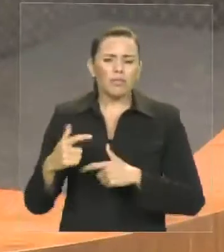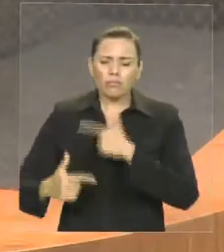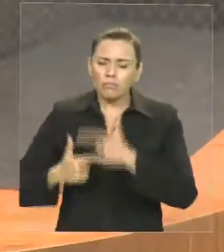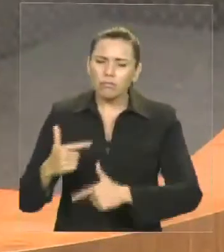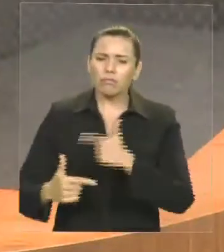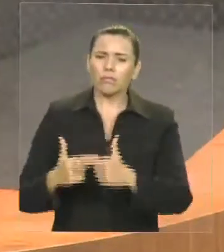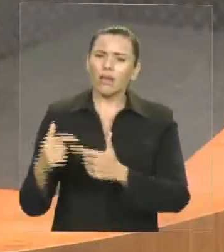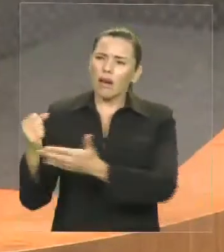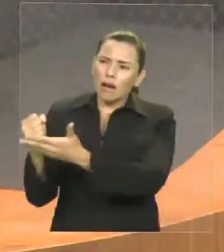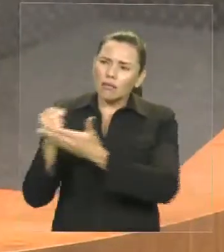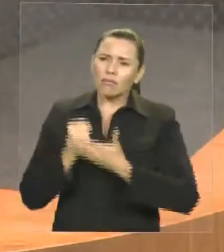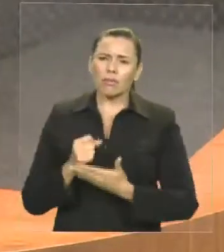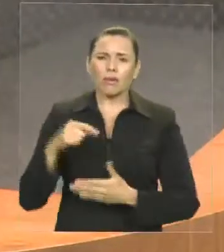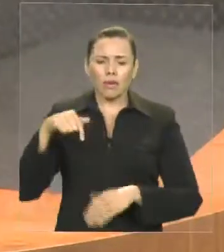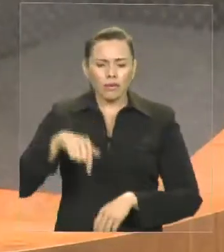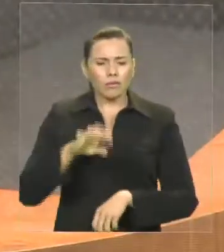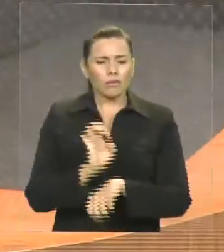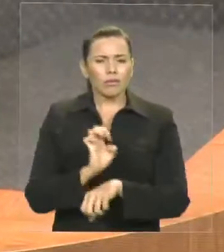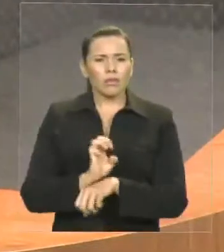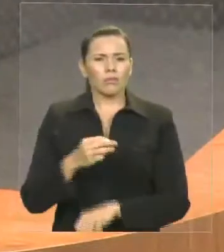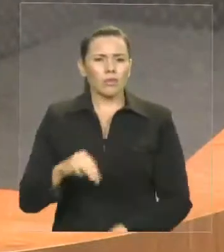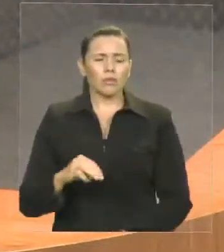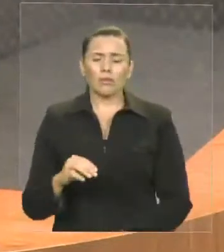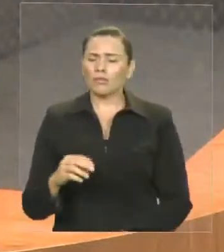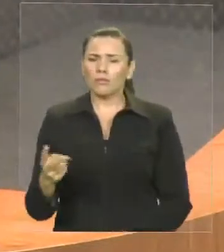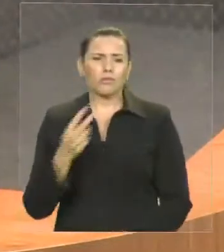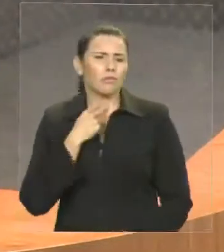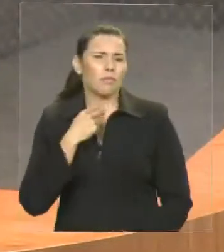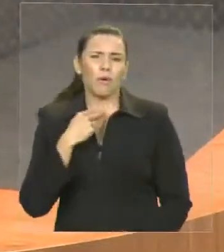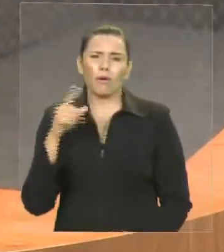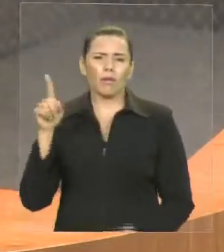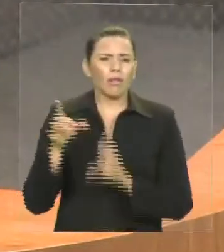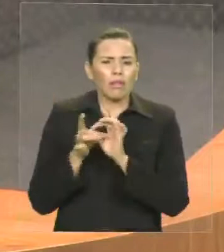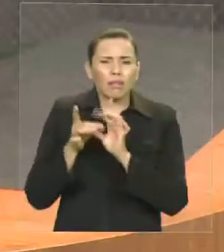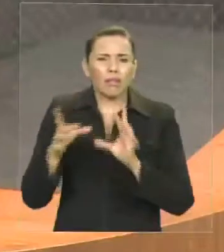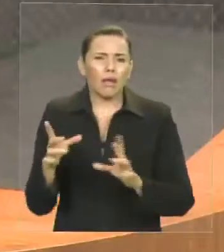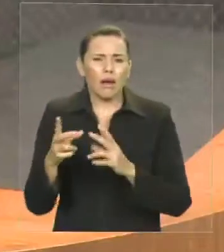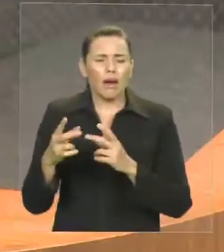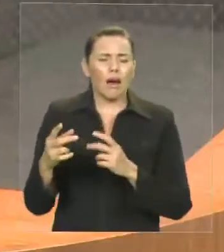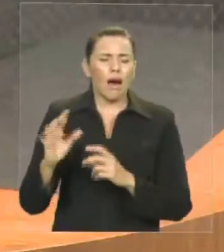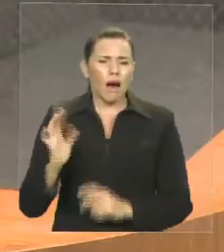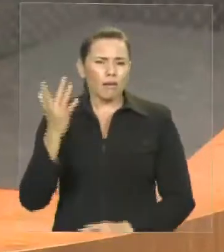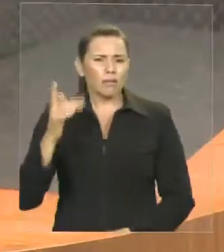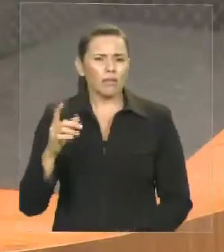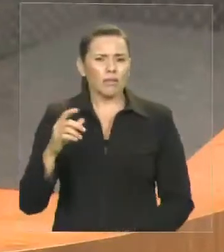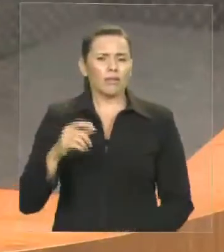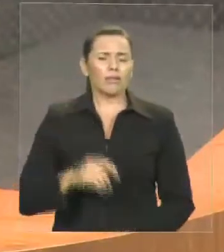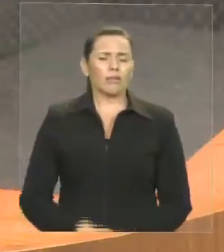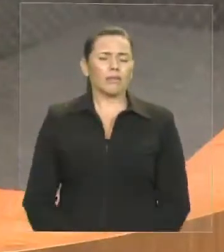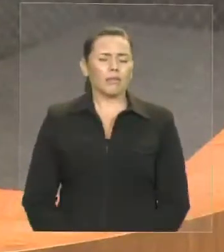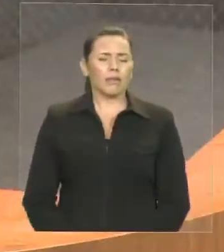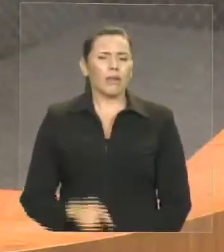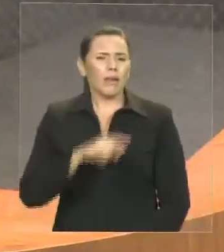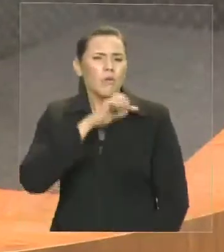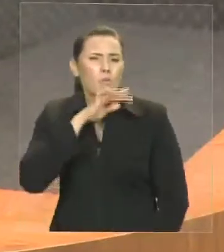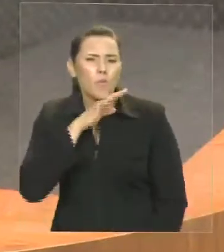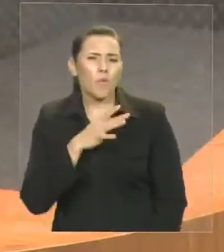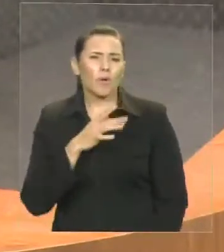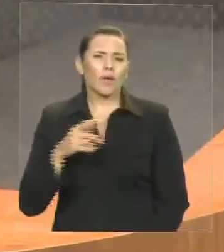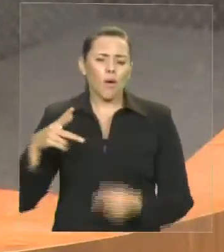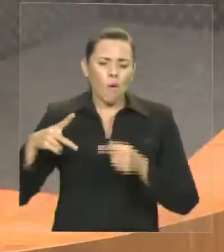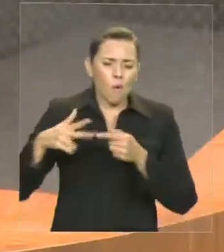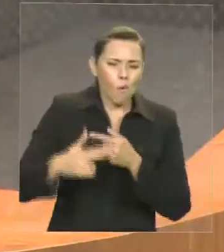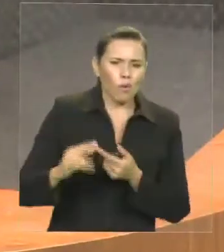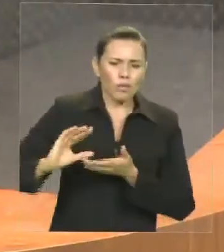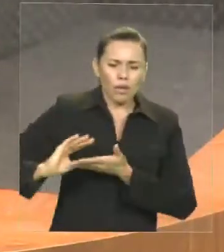Maranhão possa se efetivar. Não é possível que um governo consiga fazer tantas maldades quanto o governo Temer tem